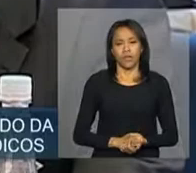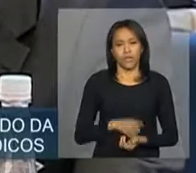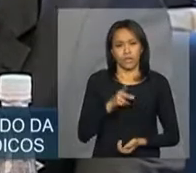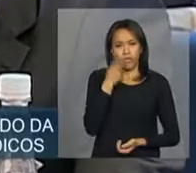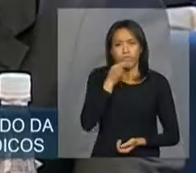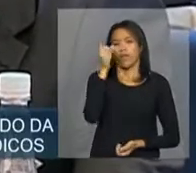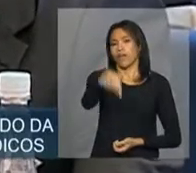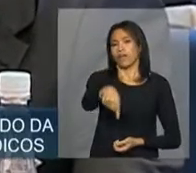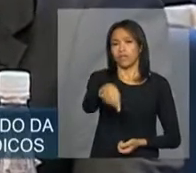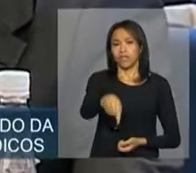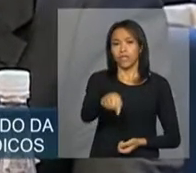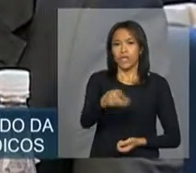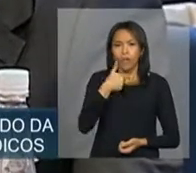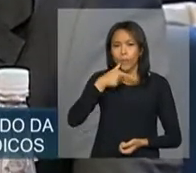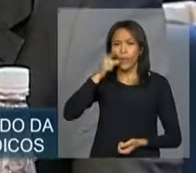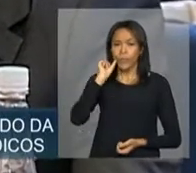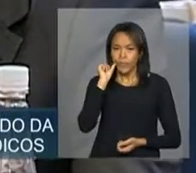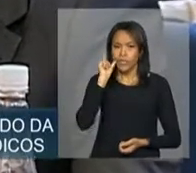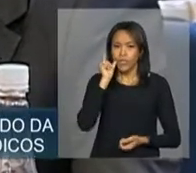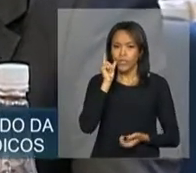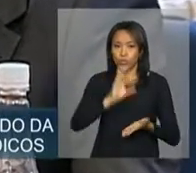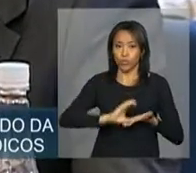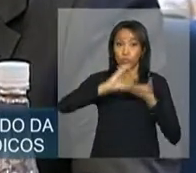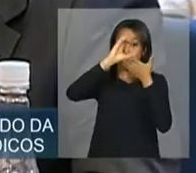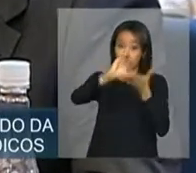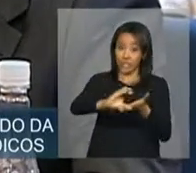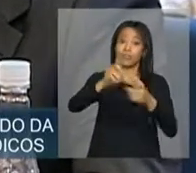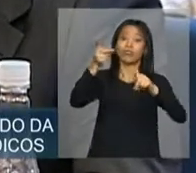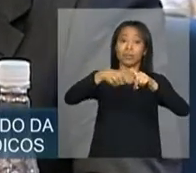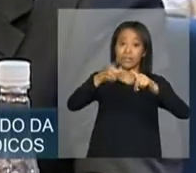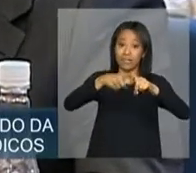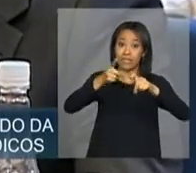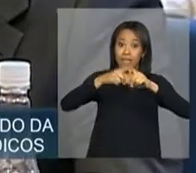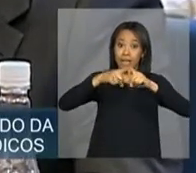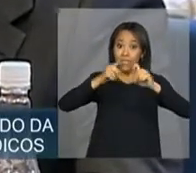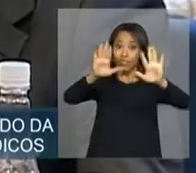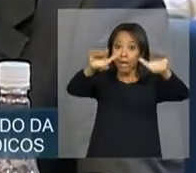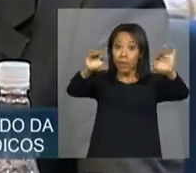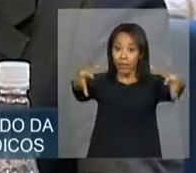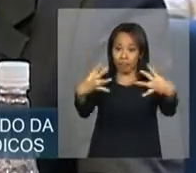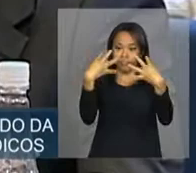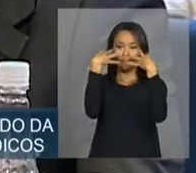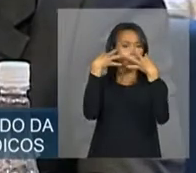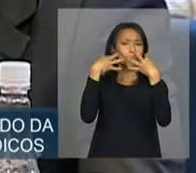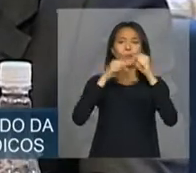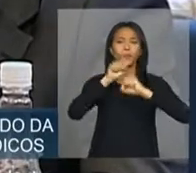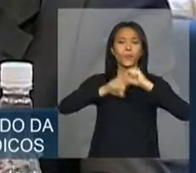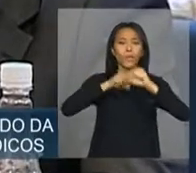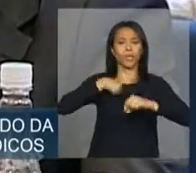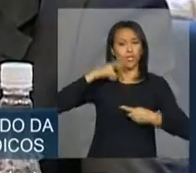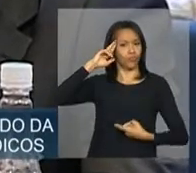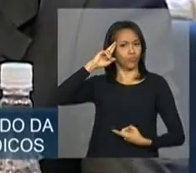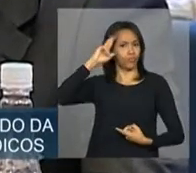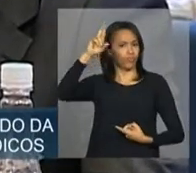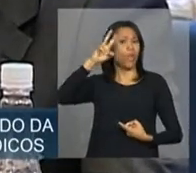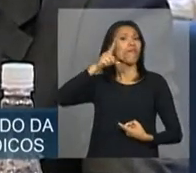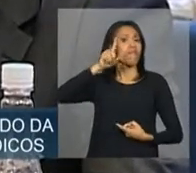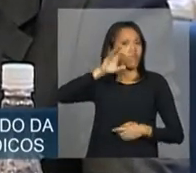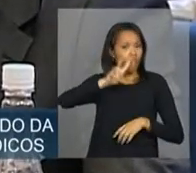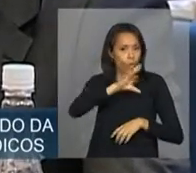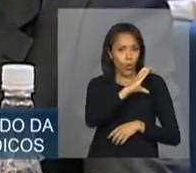citar que o ontem os conselhos de medicina alerta alertaram para o fato de que os gestores e tutores serão